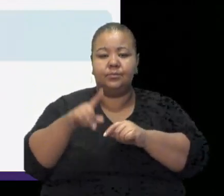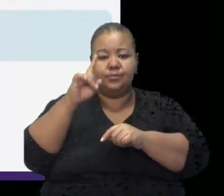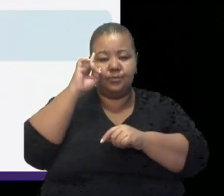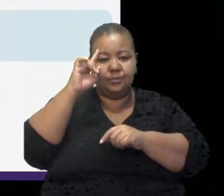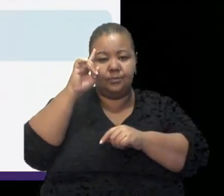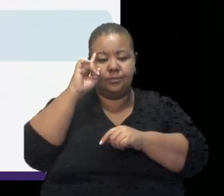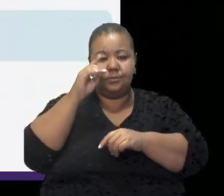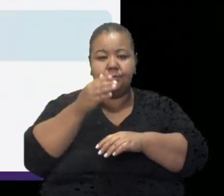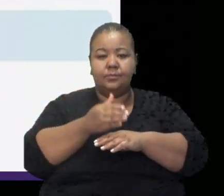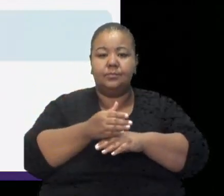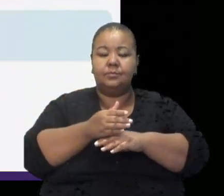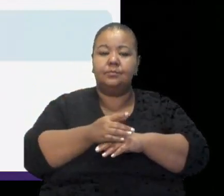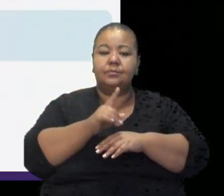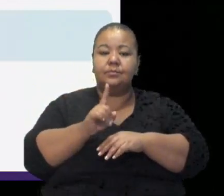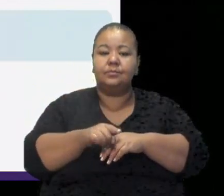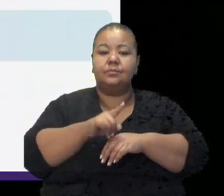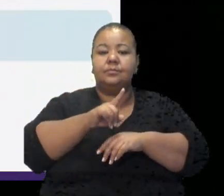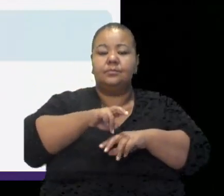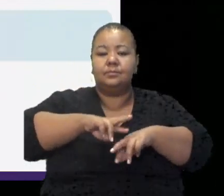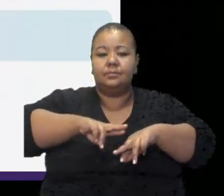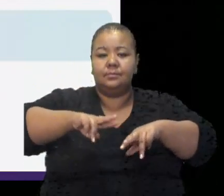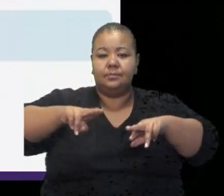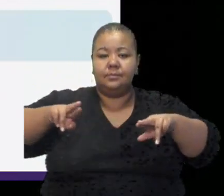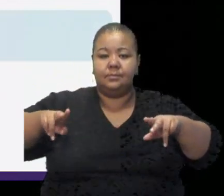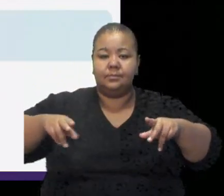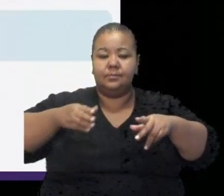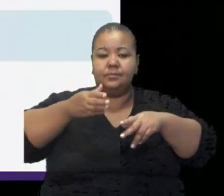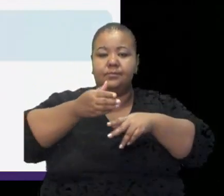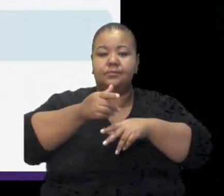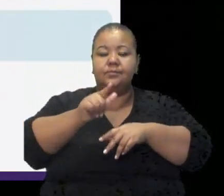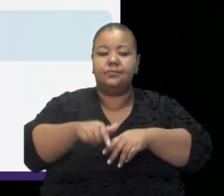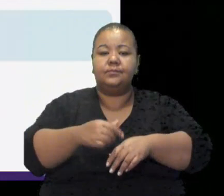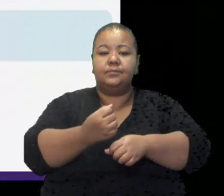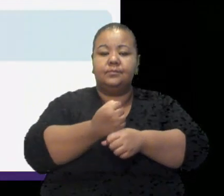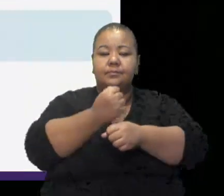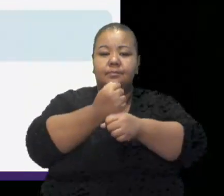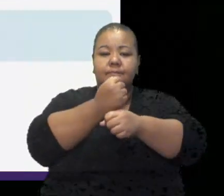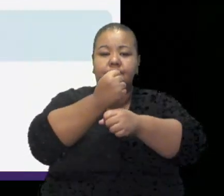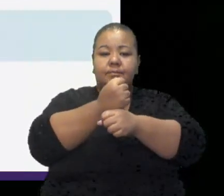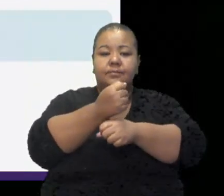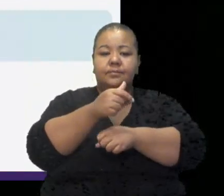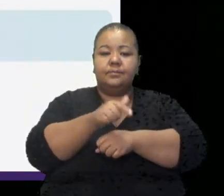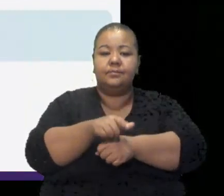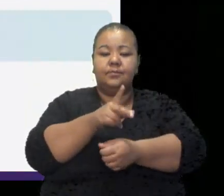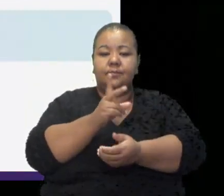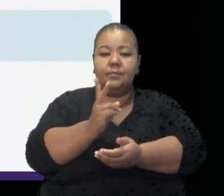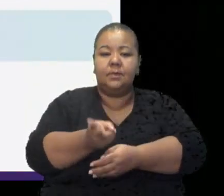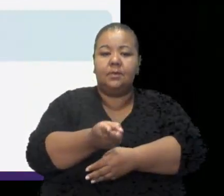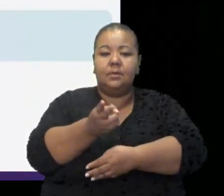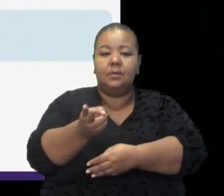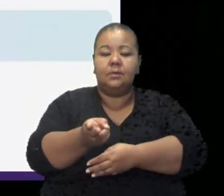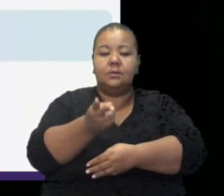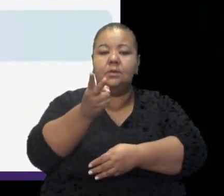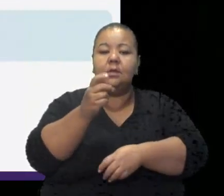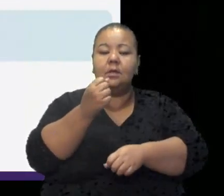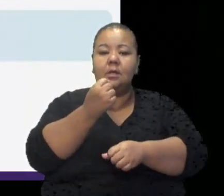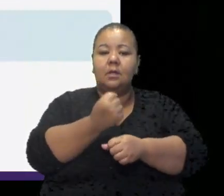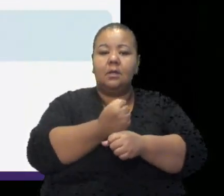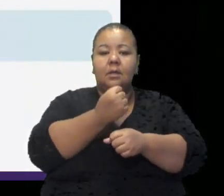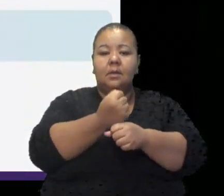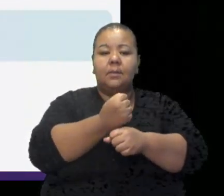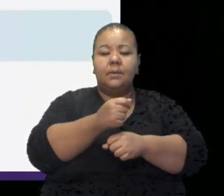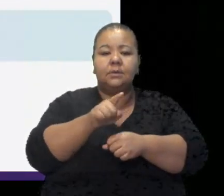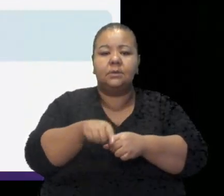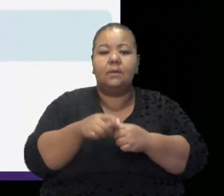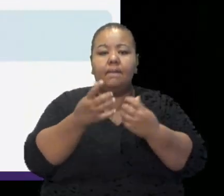rotineiros e muito variados, para uma produção intermitente e equipamentos universais